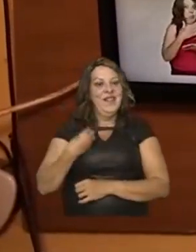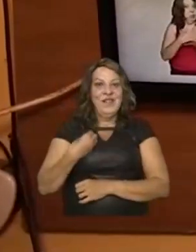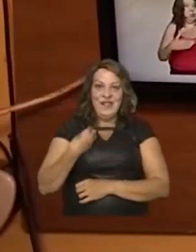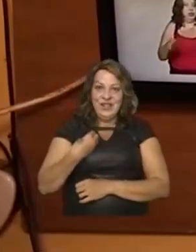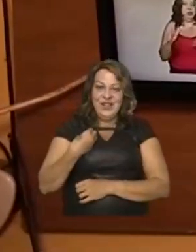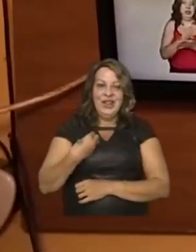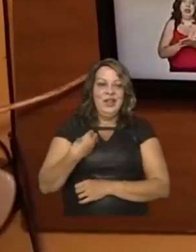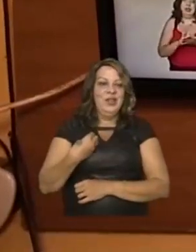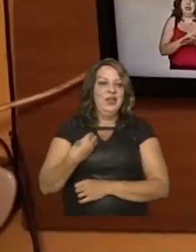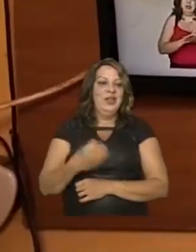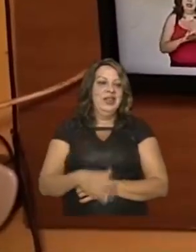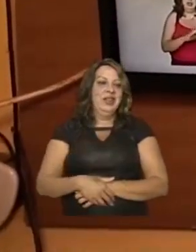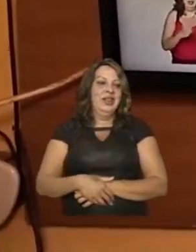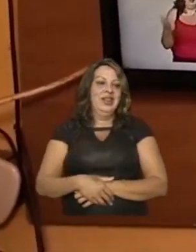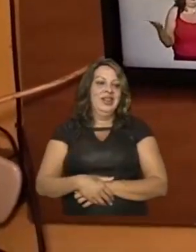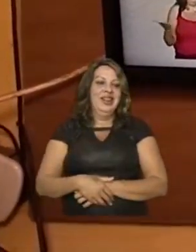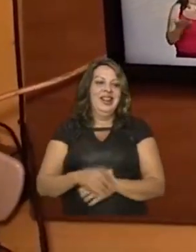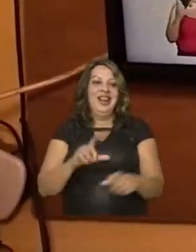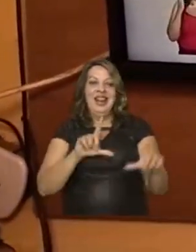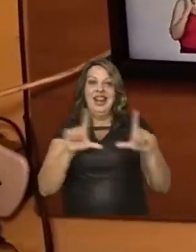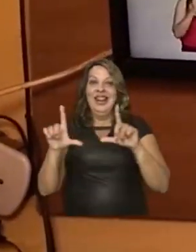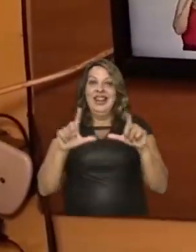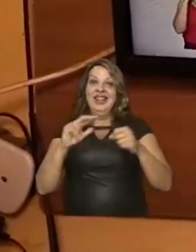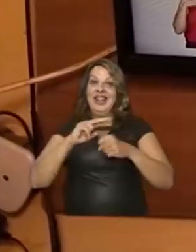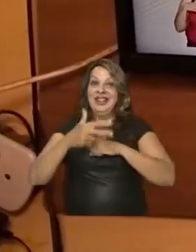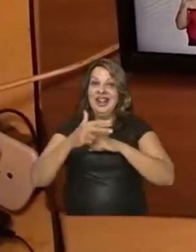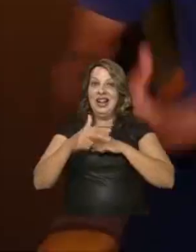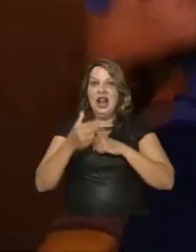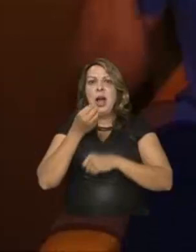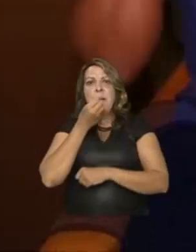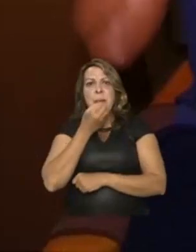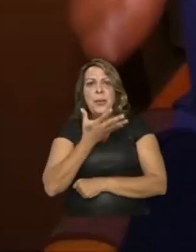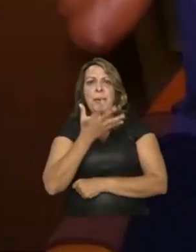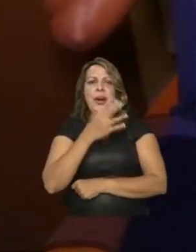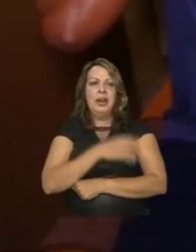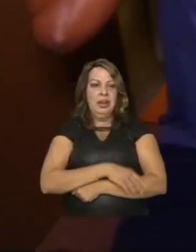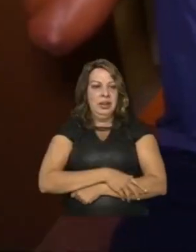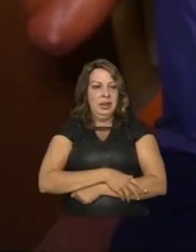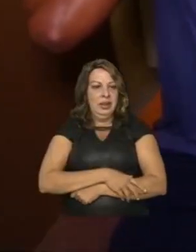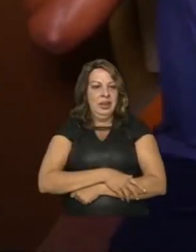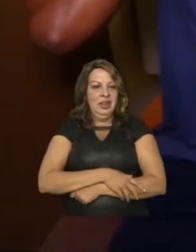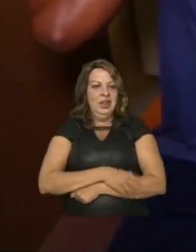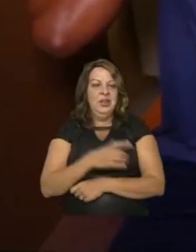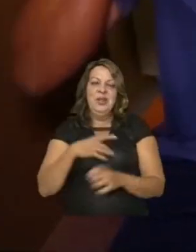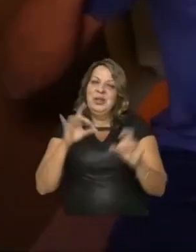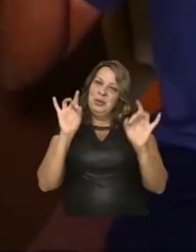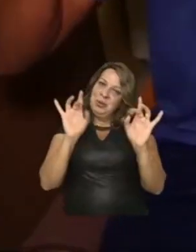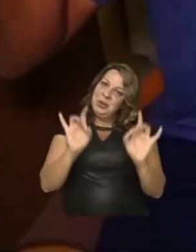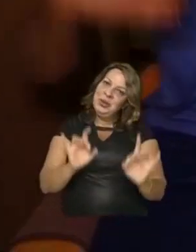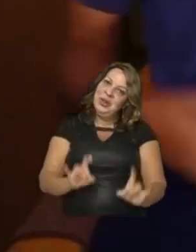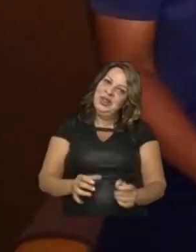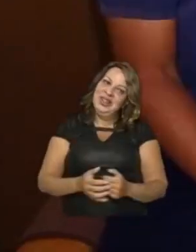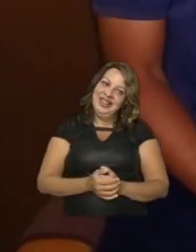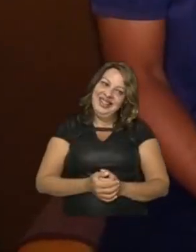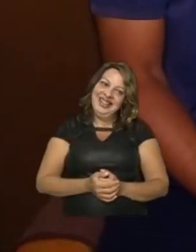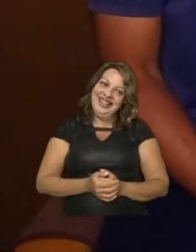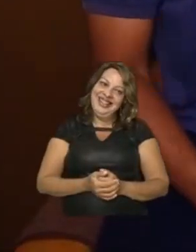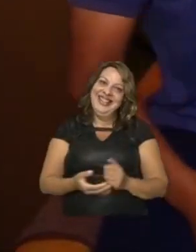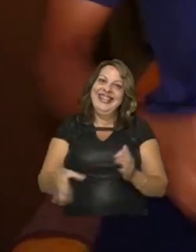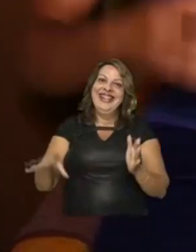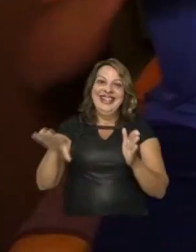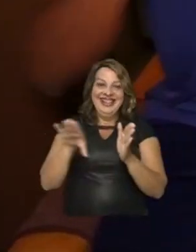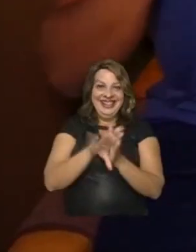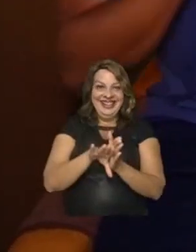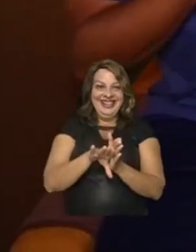vivo ao Caju Cap pela TV Atalaia. Que coisa boa, hein? Hoje foi mais especial ainda, né? A mulher percebeu que vocês